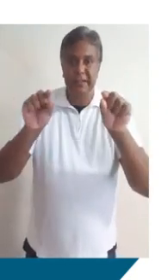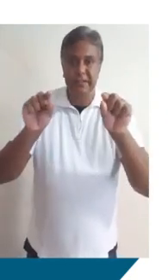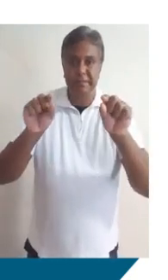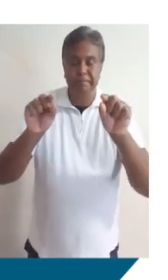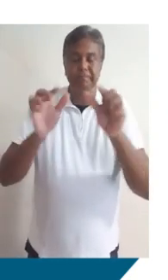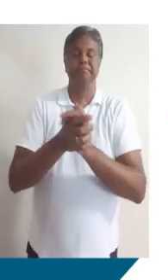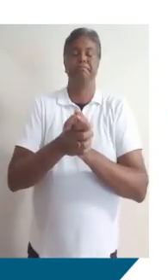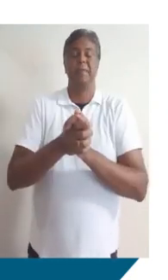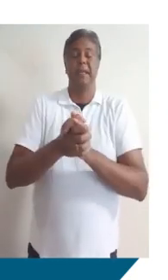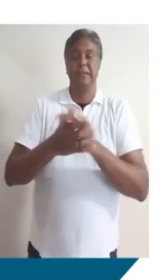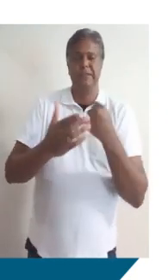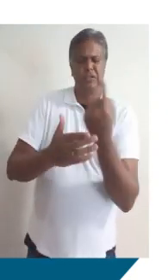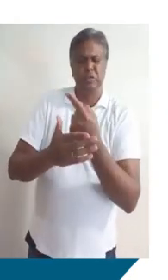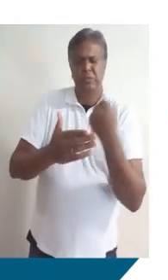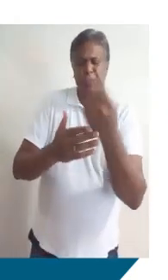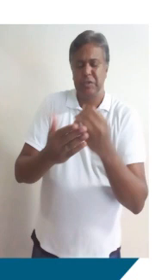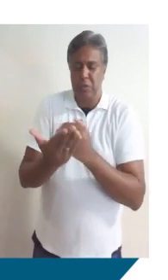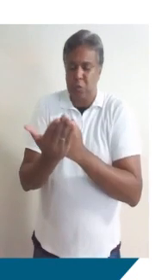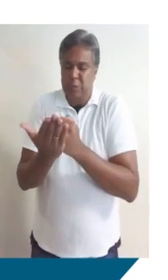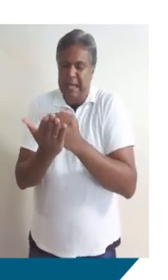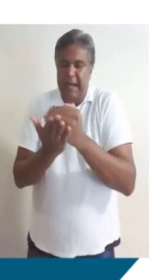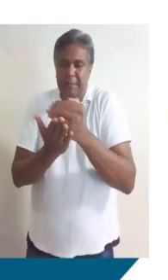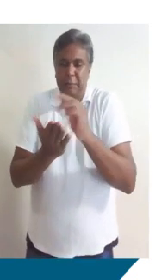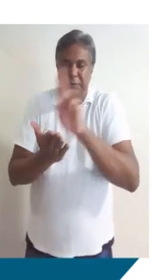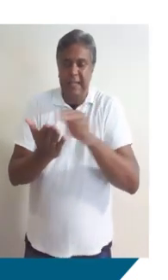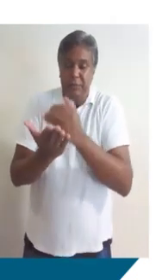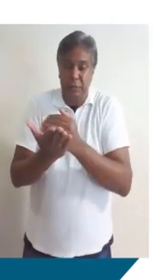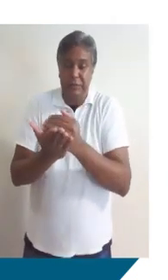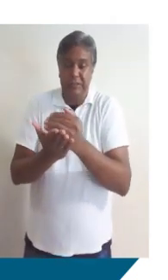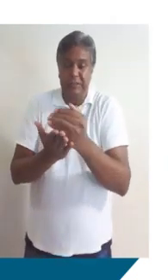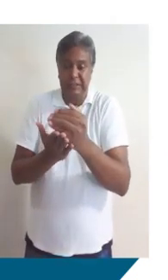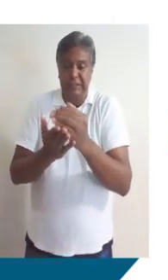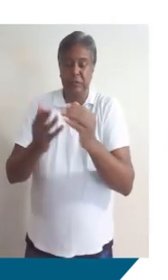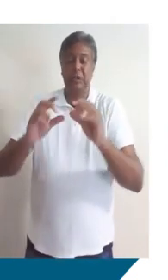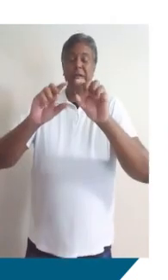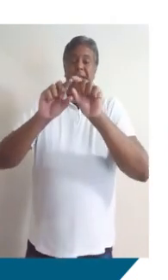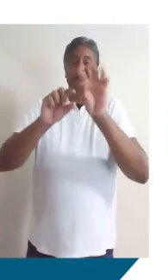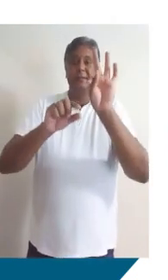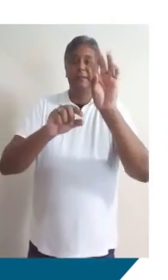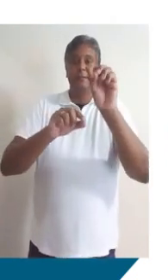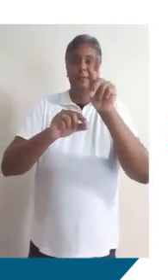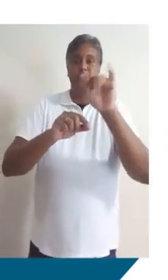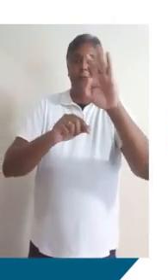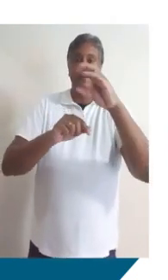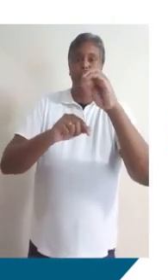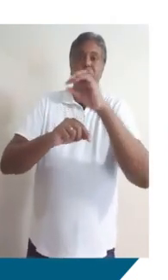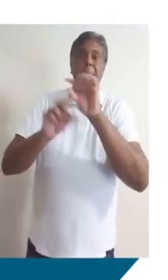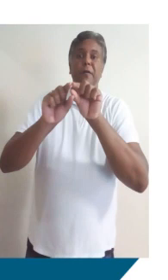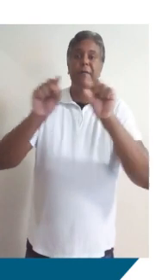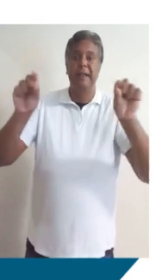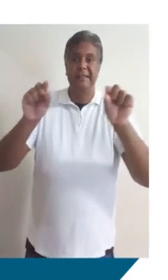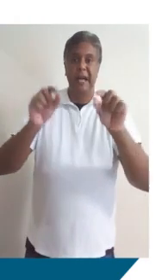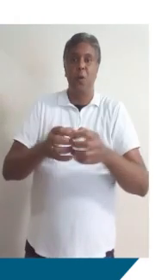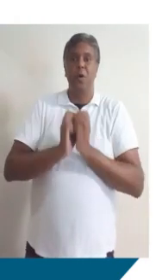Então, se a gente partir da estrutura interna dos parágrafos de desenvolvimento, eles contêm um tópico frasal, que é a declaração em que se apresenta um juízo de